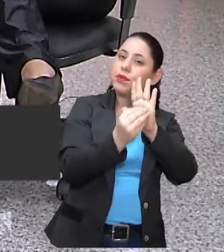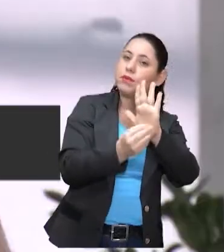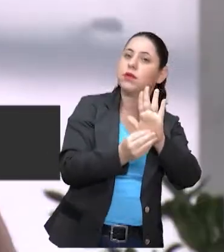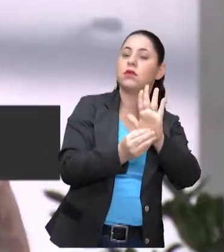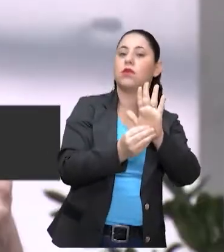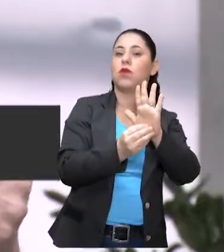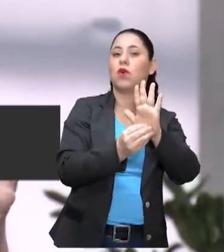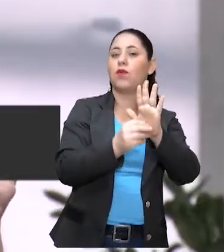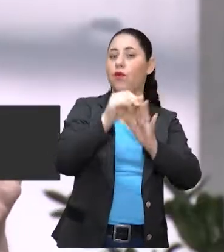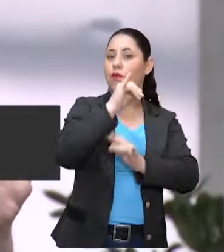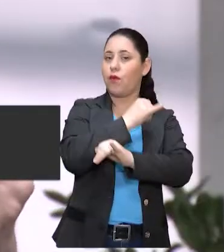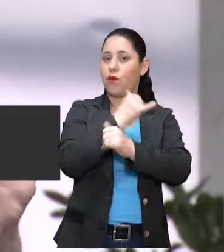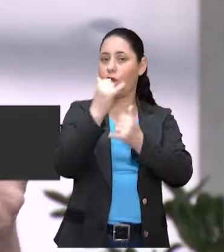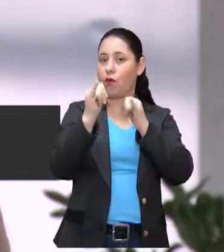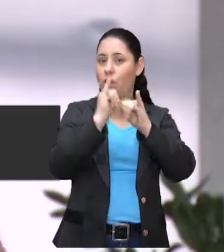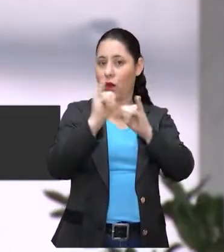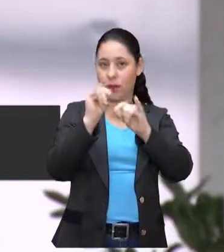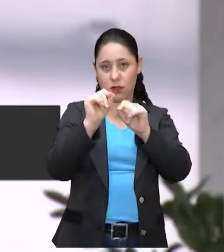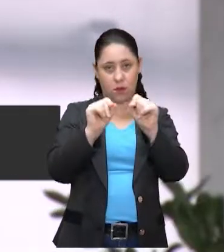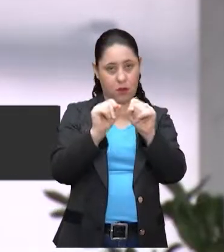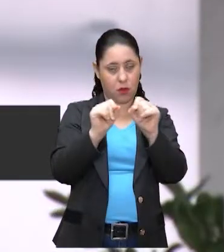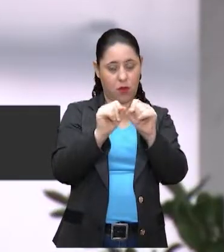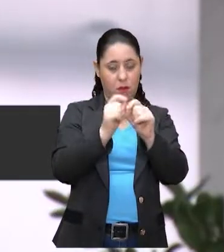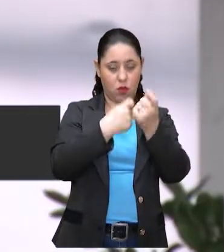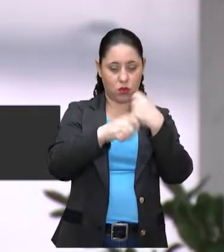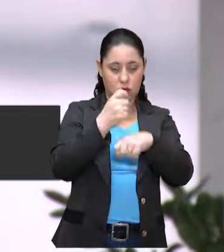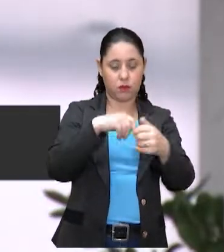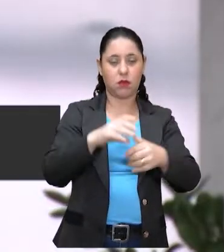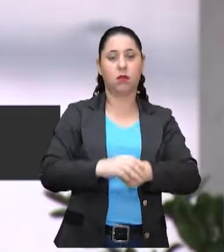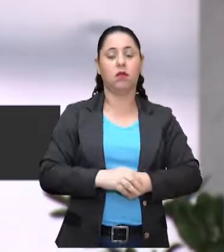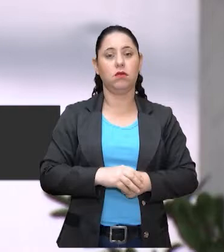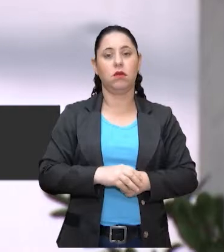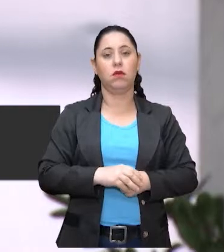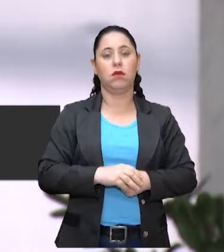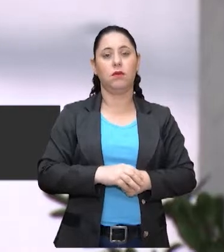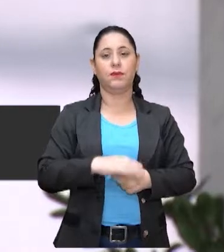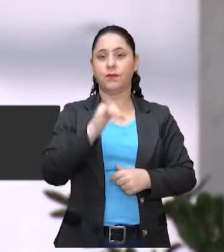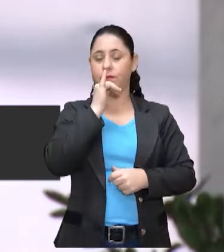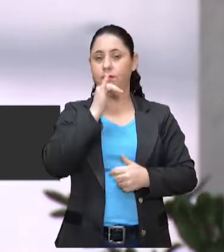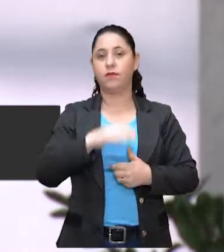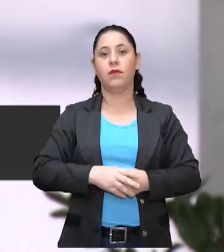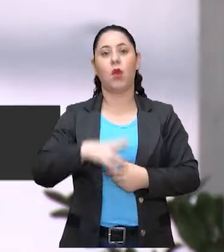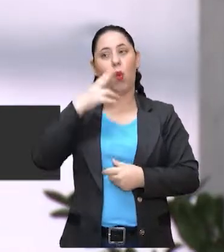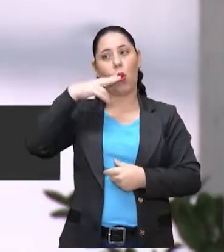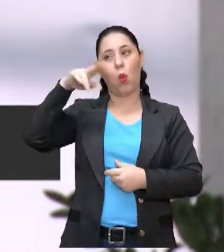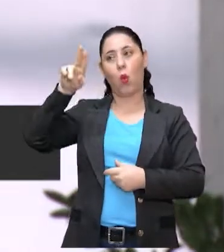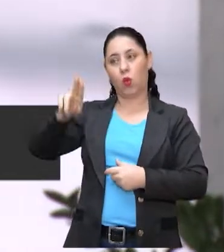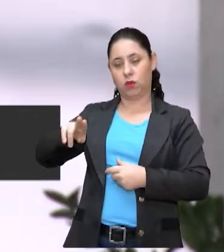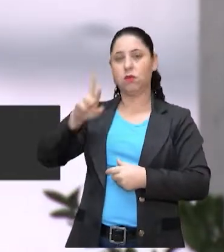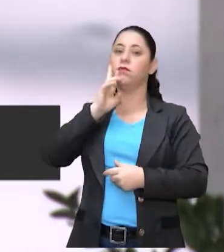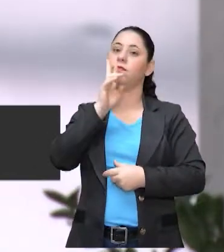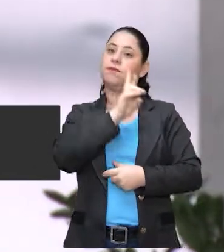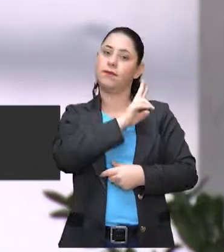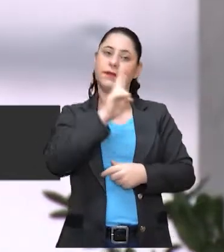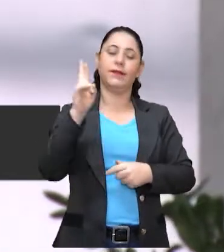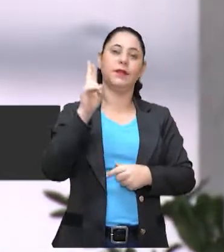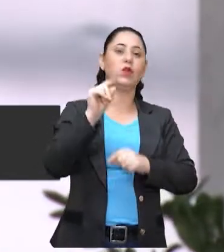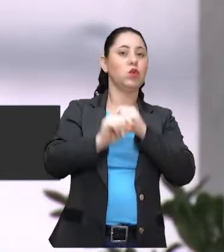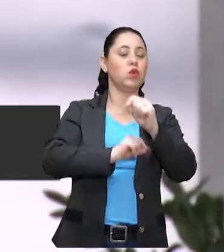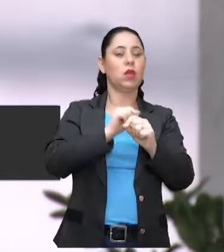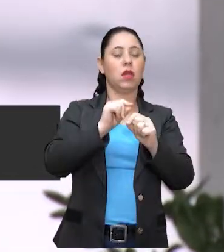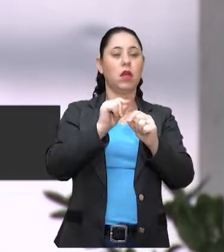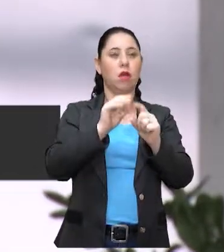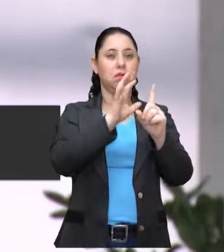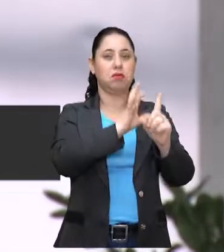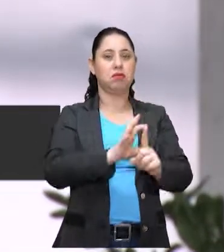E aí pode acontecer justamente isso. O orçamento está no meu alcance. A guerra da Rússia e da Ucrânia, não. E ela está afetando o